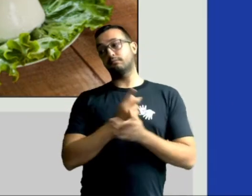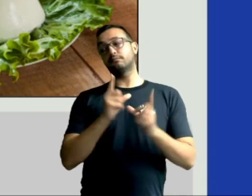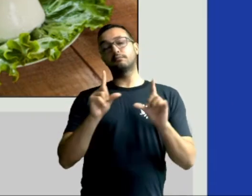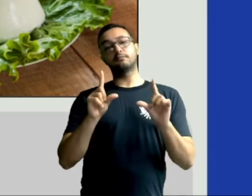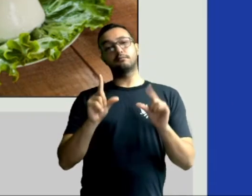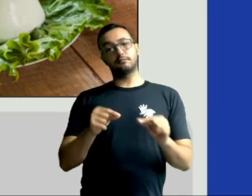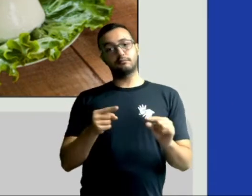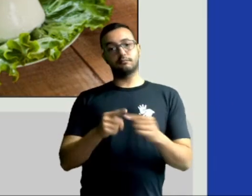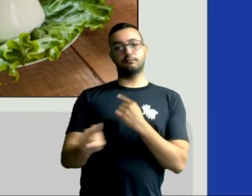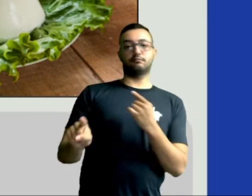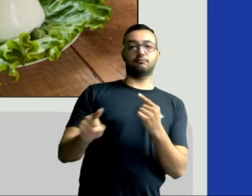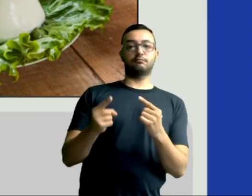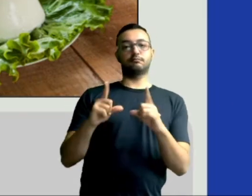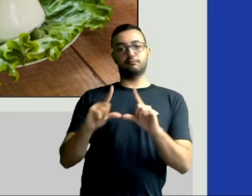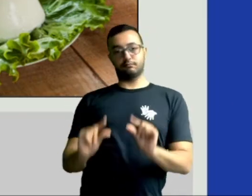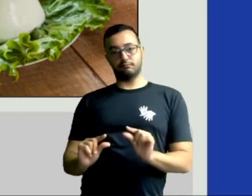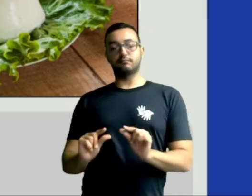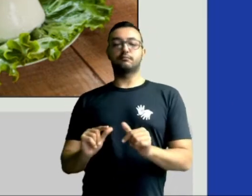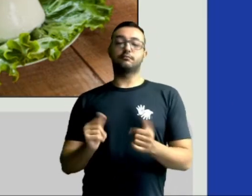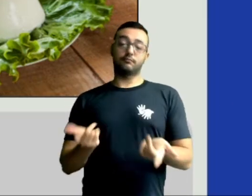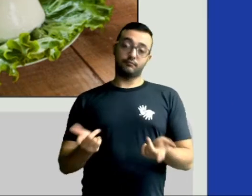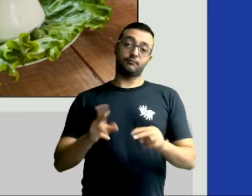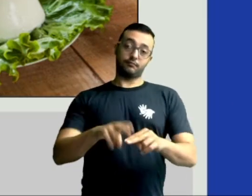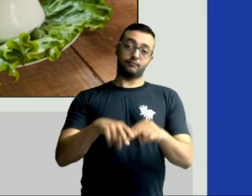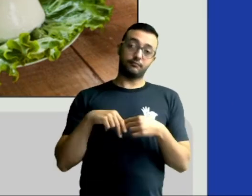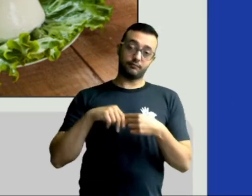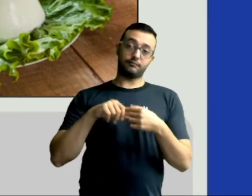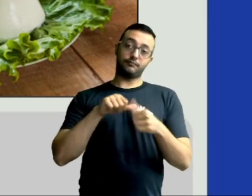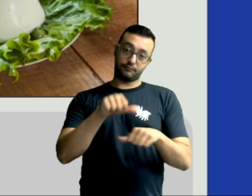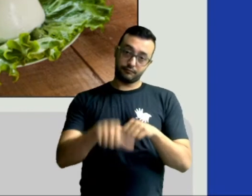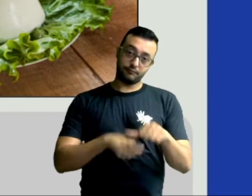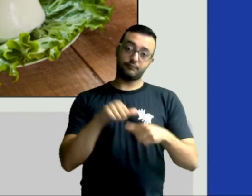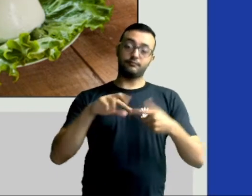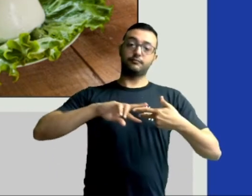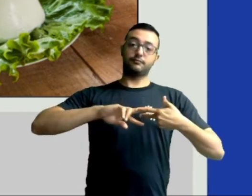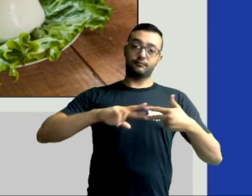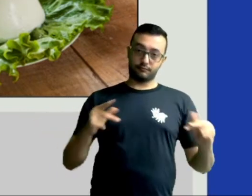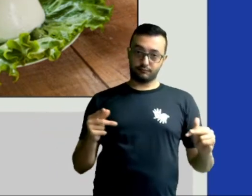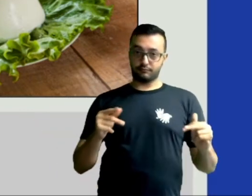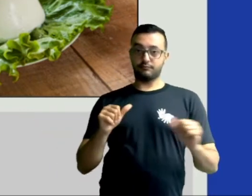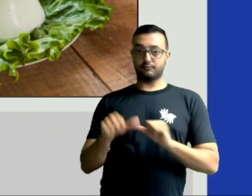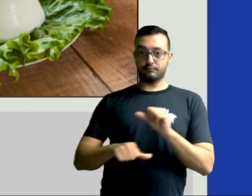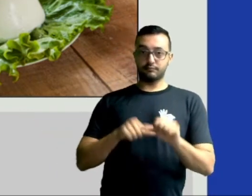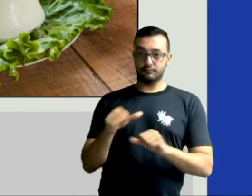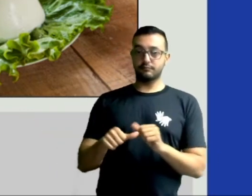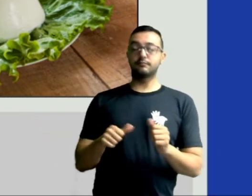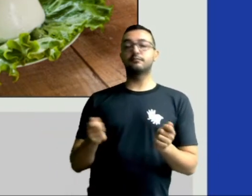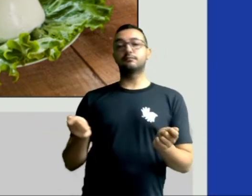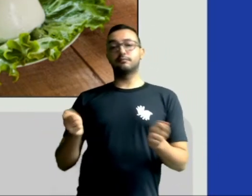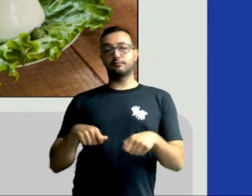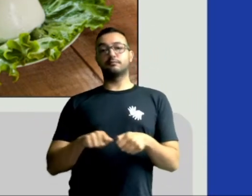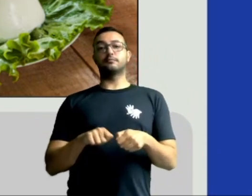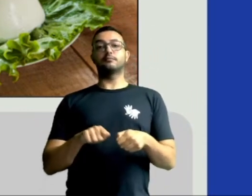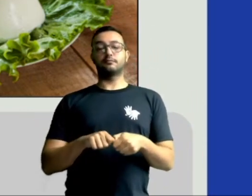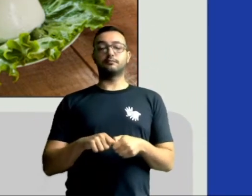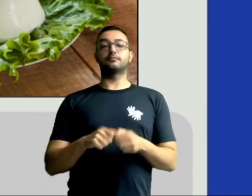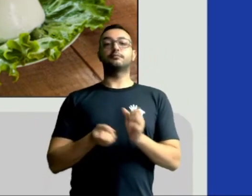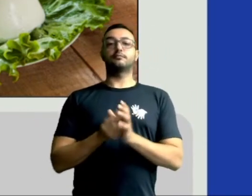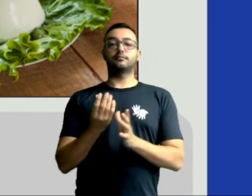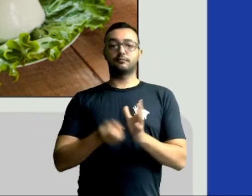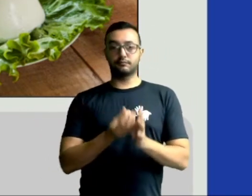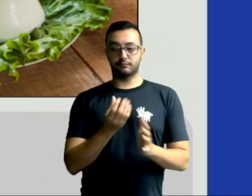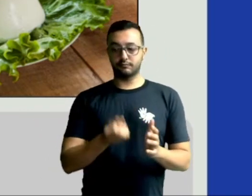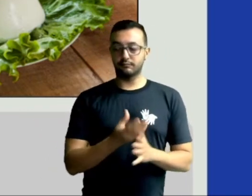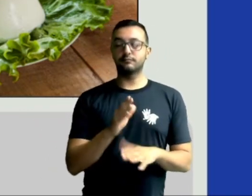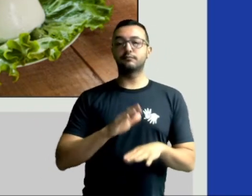por exemplo, alergias. Através dessa modificação lá no genoma, nas sequências de genes, a gente consegue fazer com que essa planta